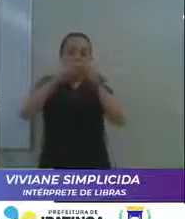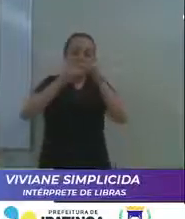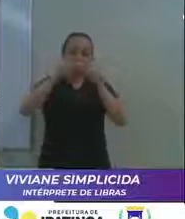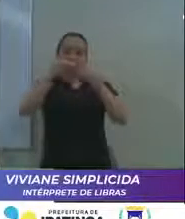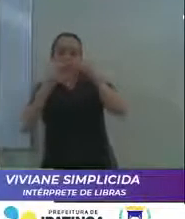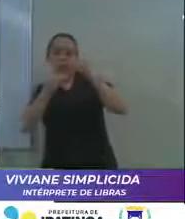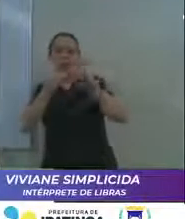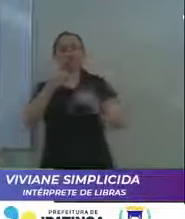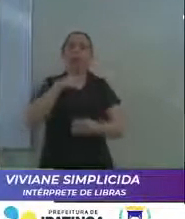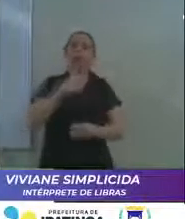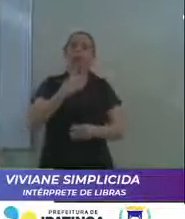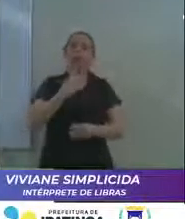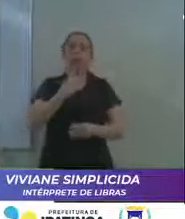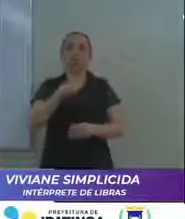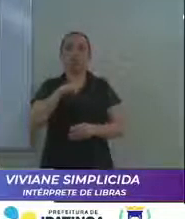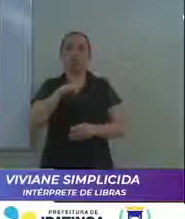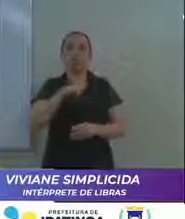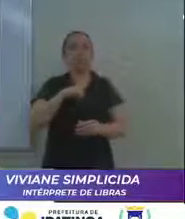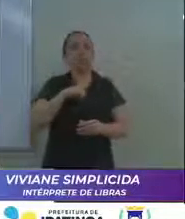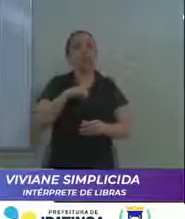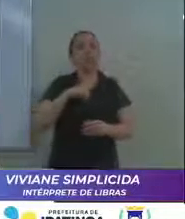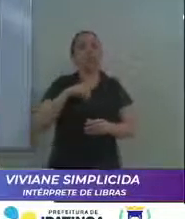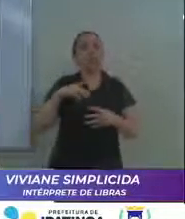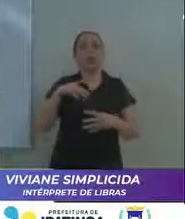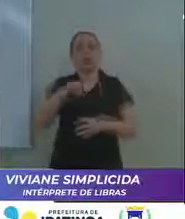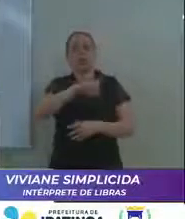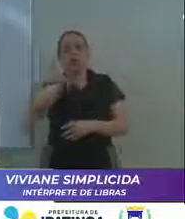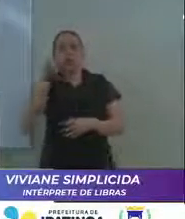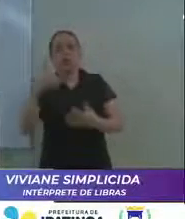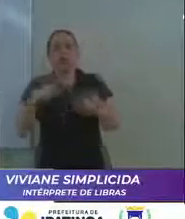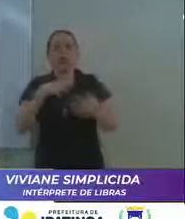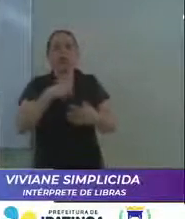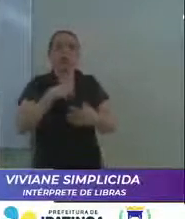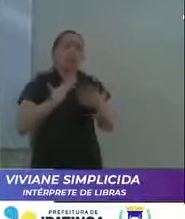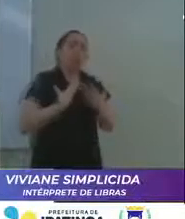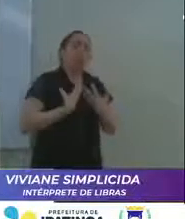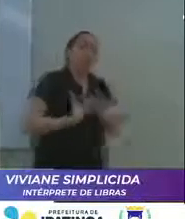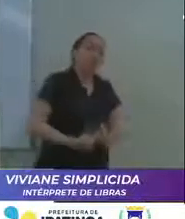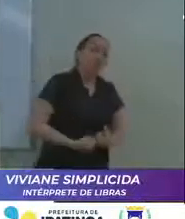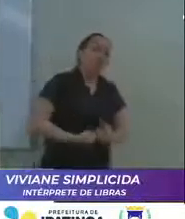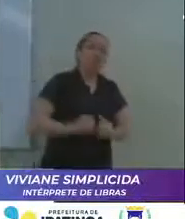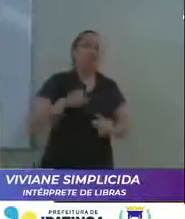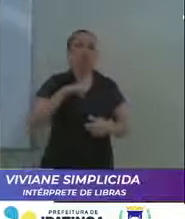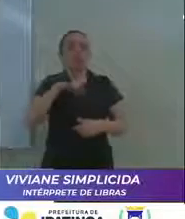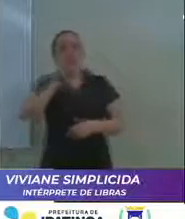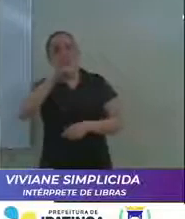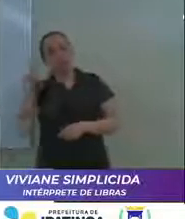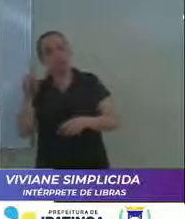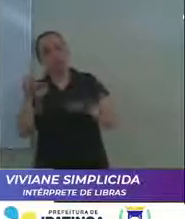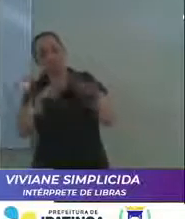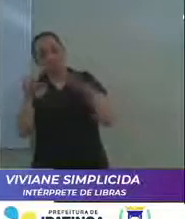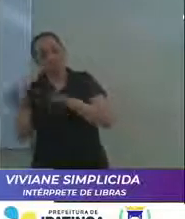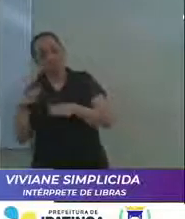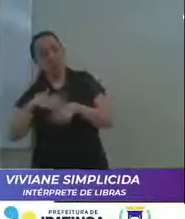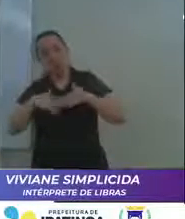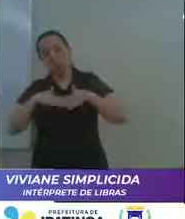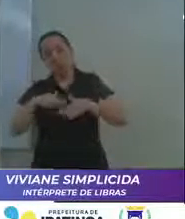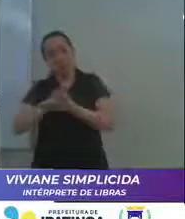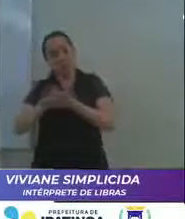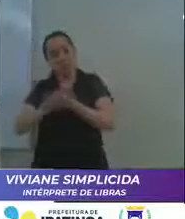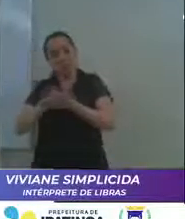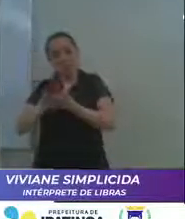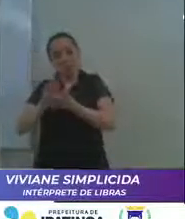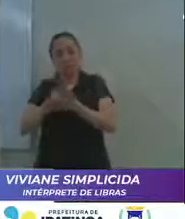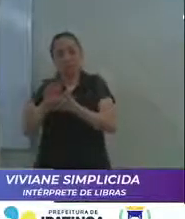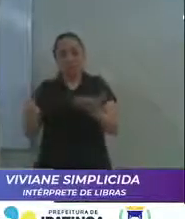Eu começo, tem dia que eu sinto um cansaço de voz, tem dia que não. Tem semana que eu sinto, tem semana que não. E isso,